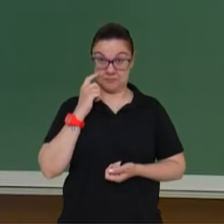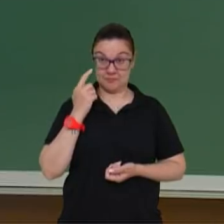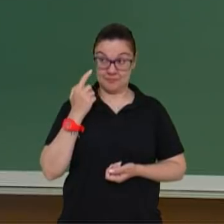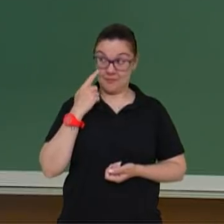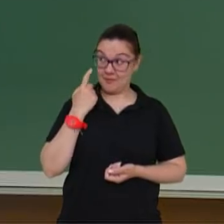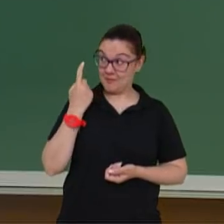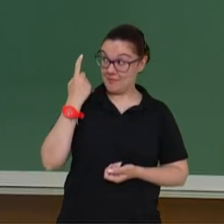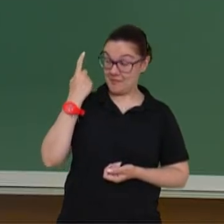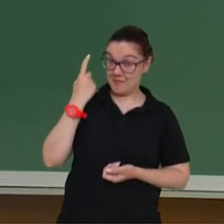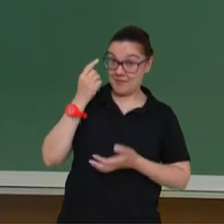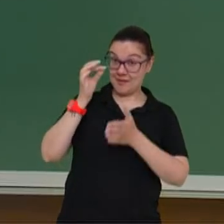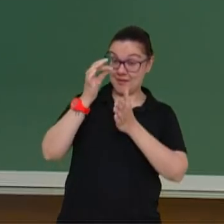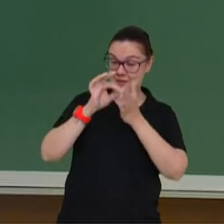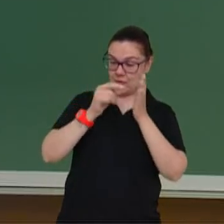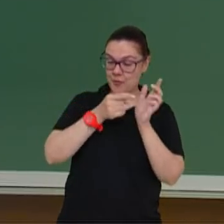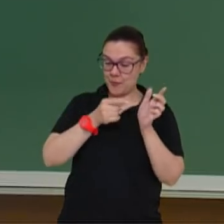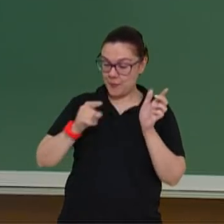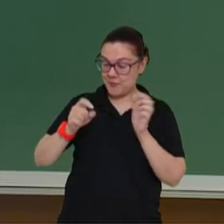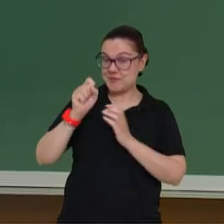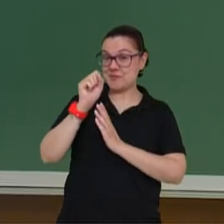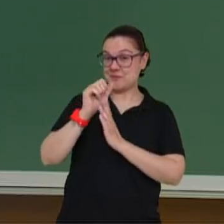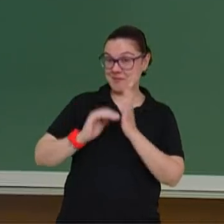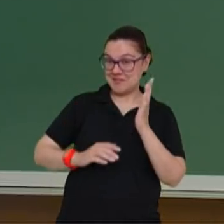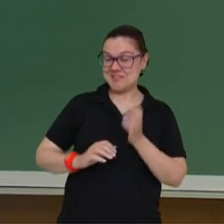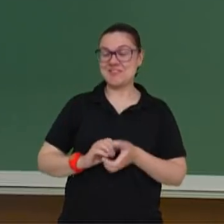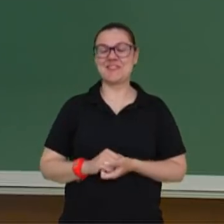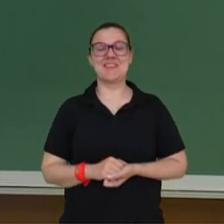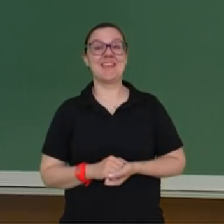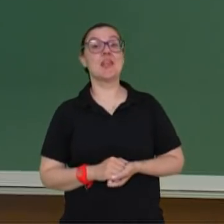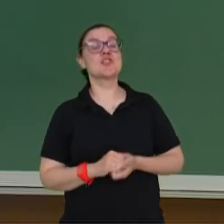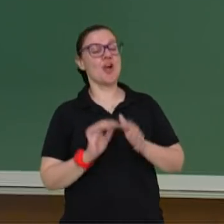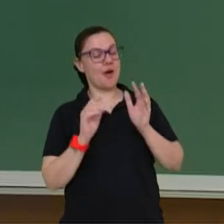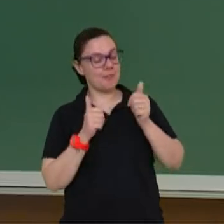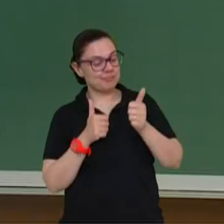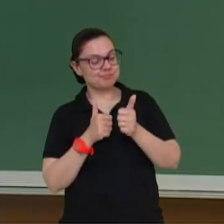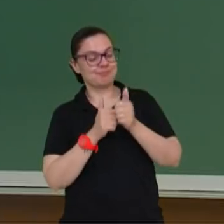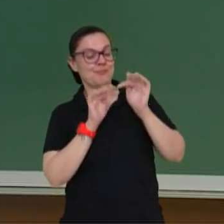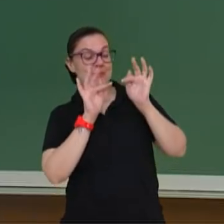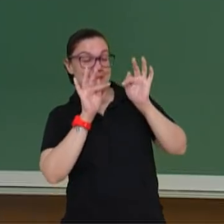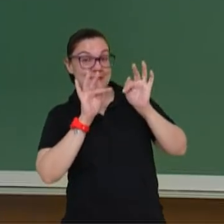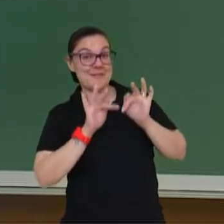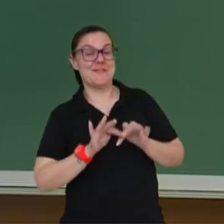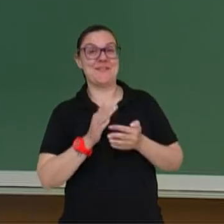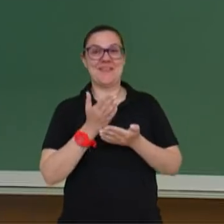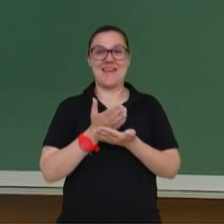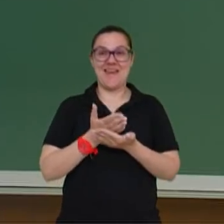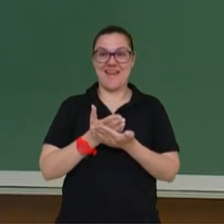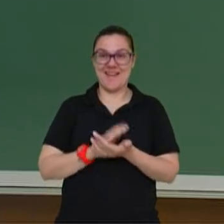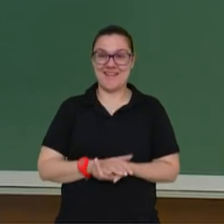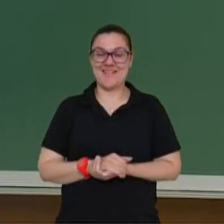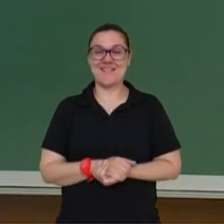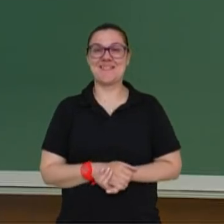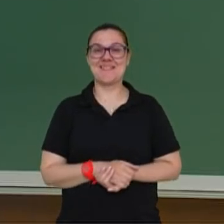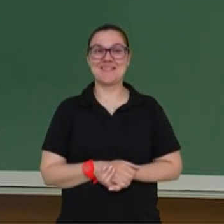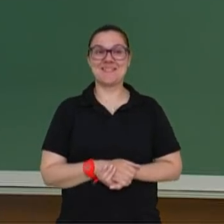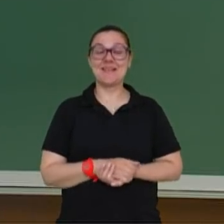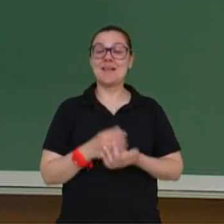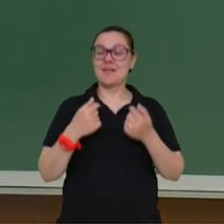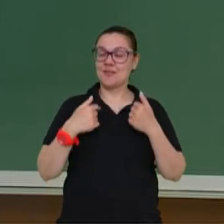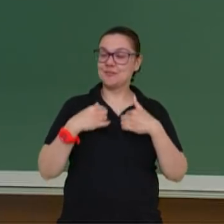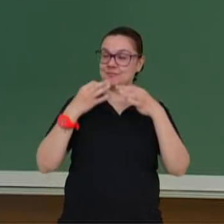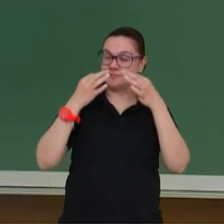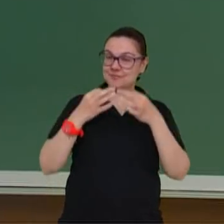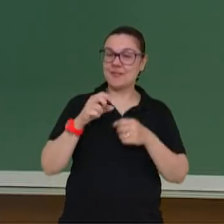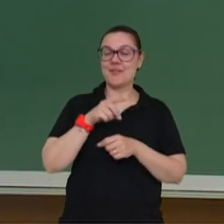Vamos corrigir o nosso último exercício. Estamos já quase finalizando a aula e eu tenho